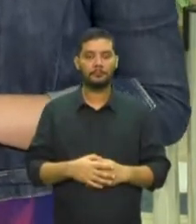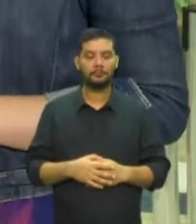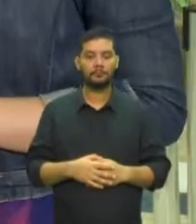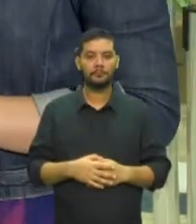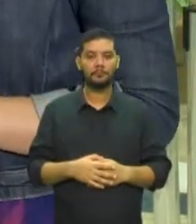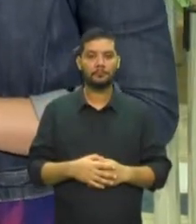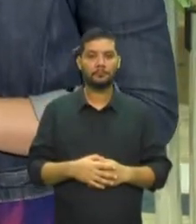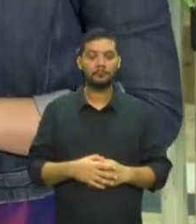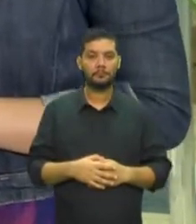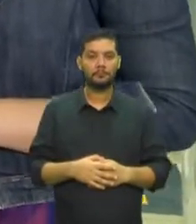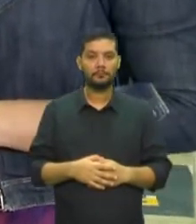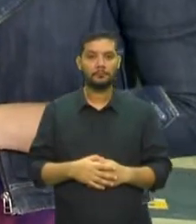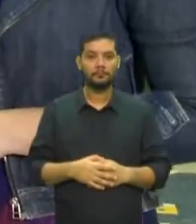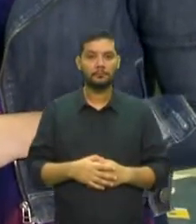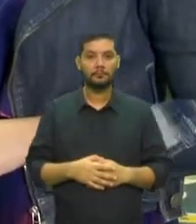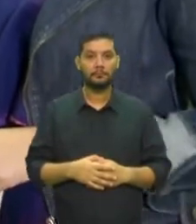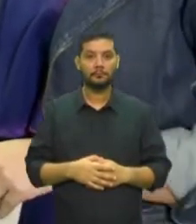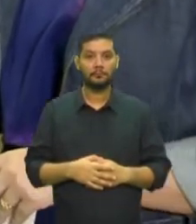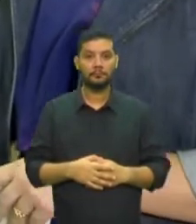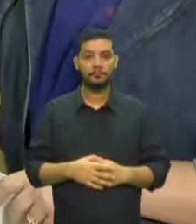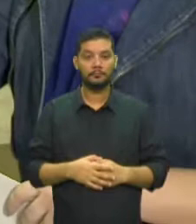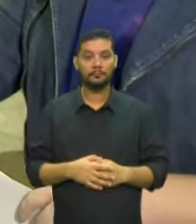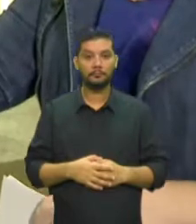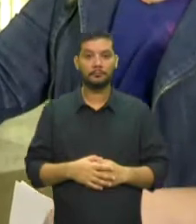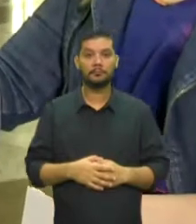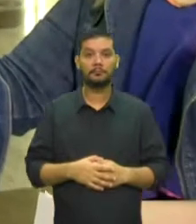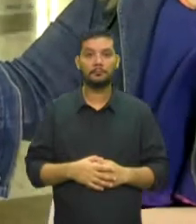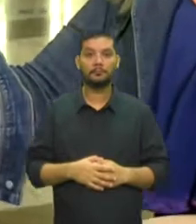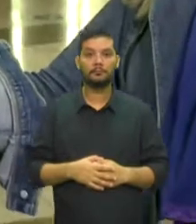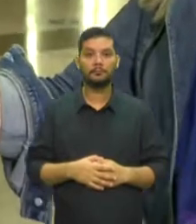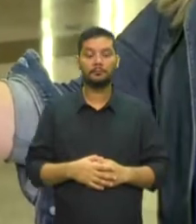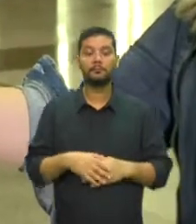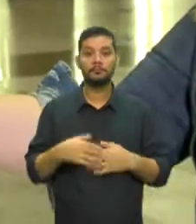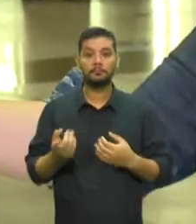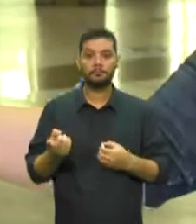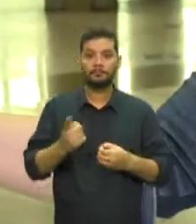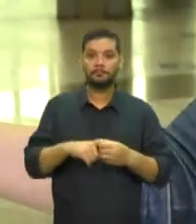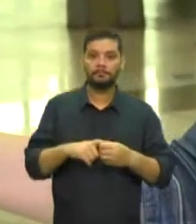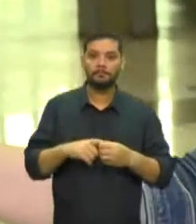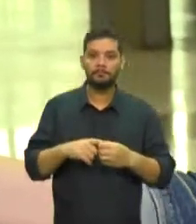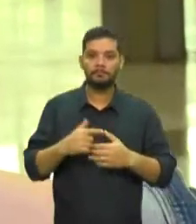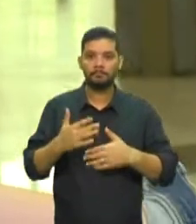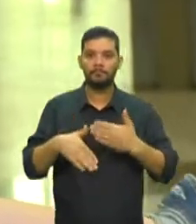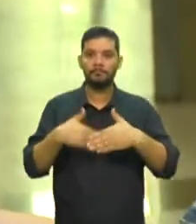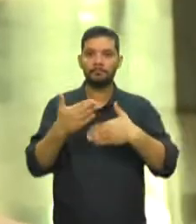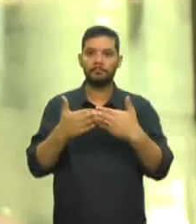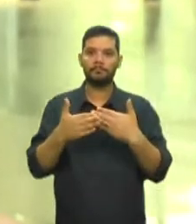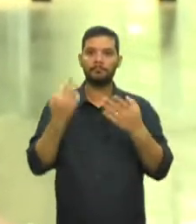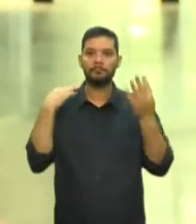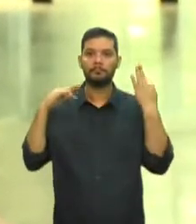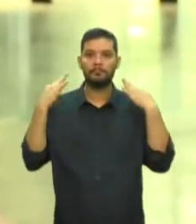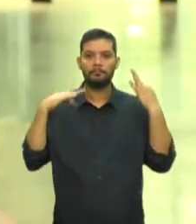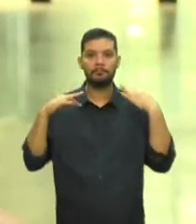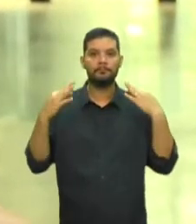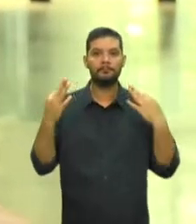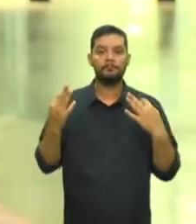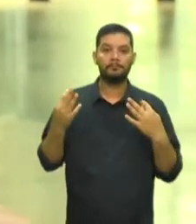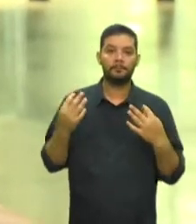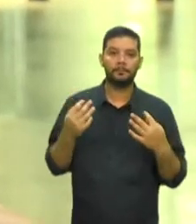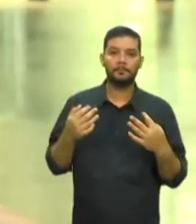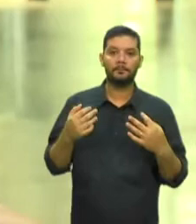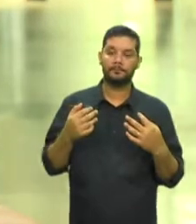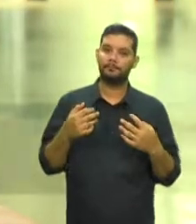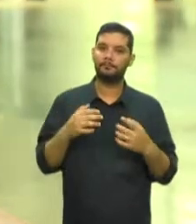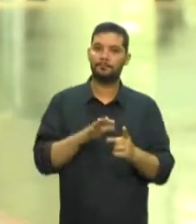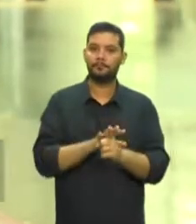todos. É importante destacar que a retomada econômica passa necessariamente pelo turismo, haja vista que o turismo é uma atividade